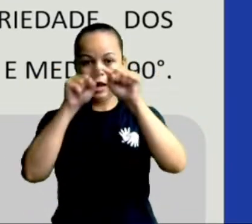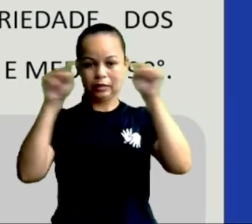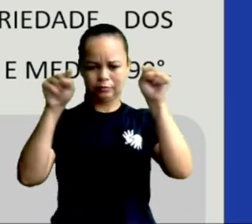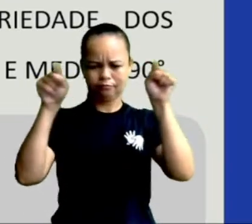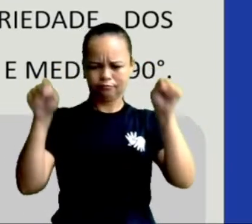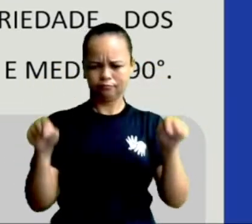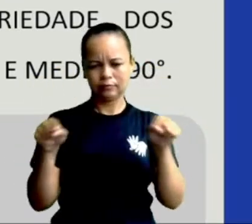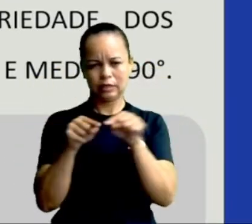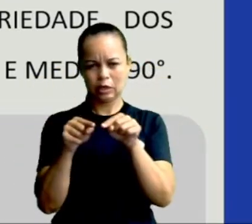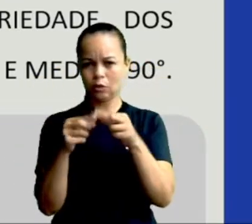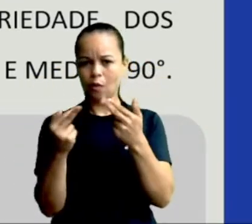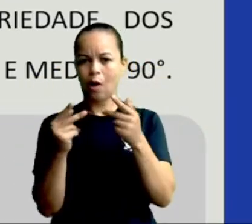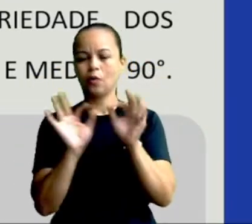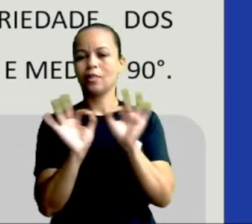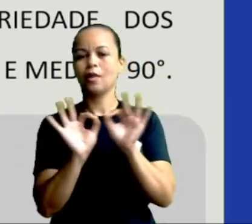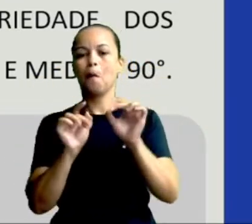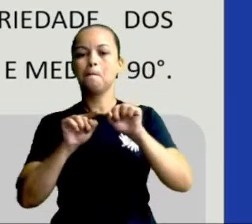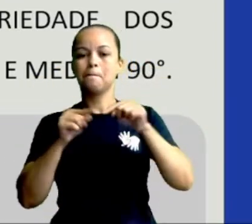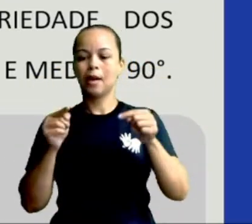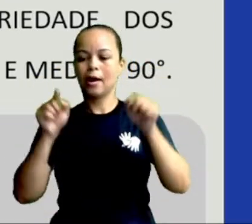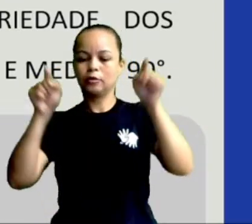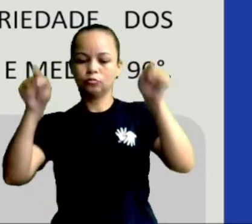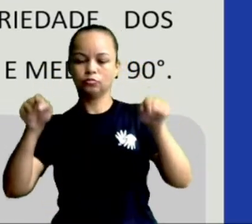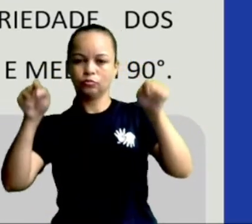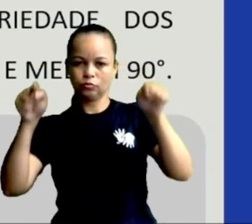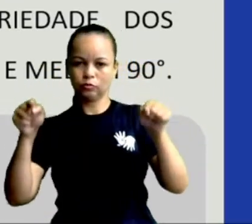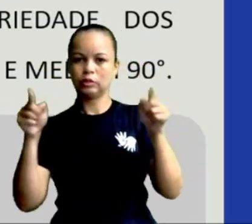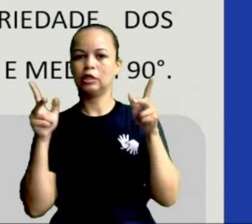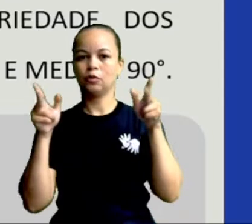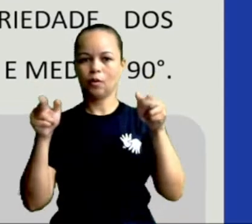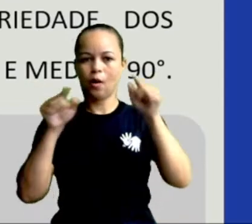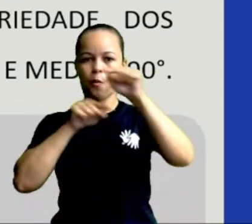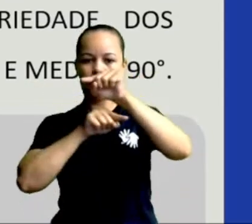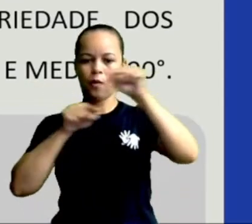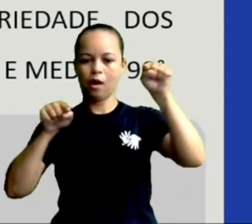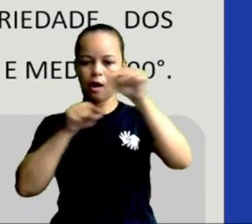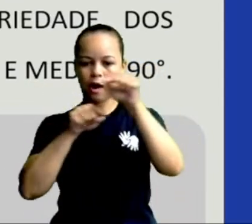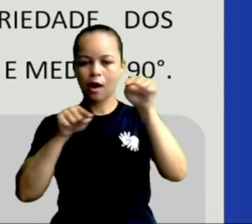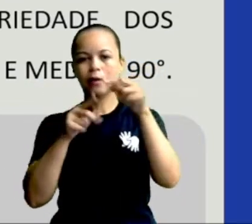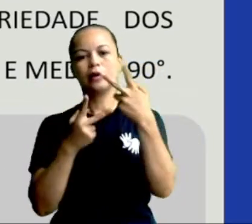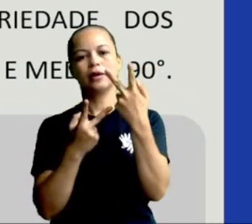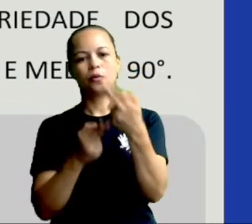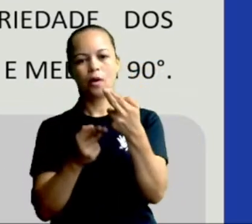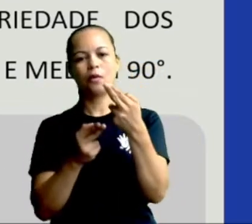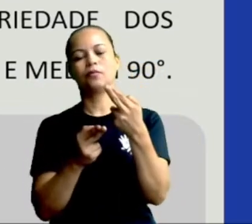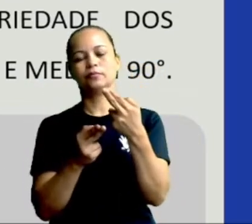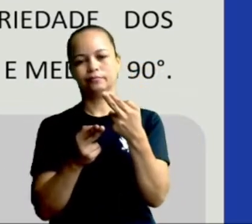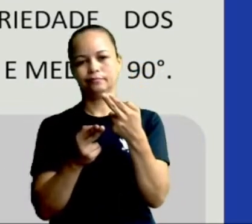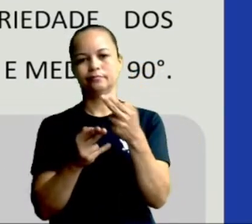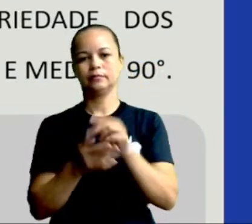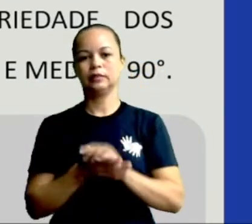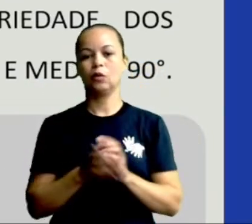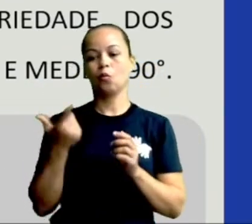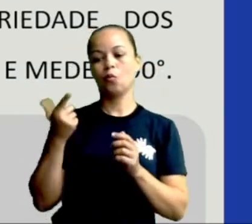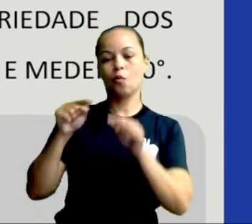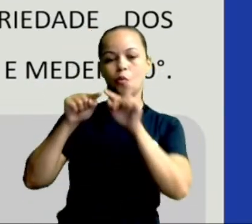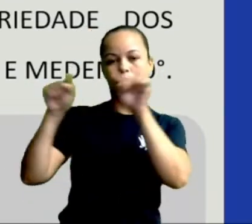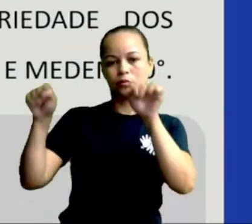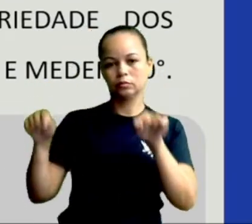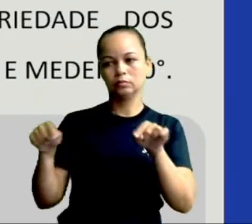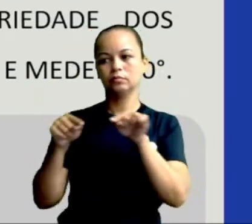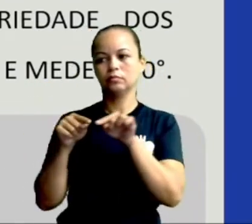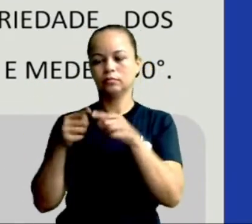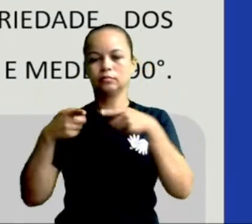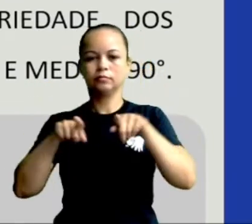os lados correspondentes a cada figura, ou seja, a altura com a altura do outro retângulo, o comprimento de